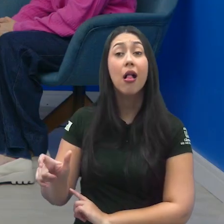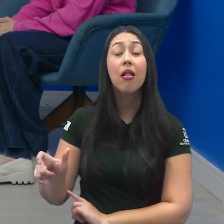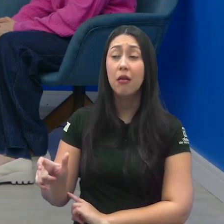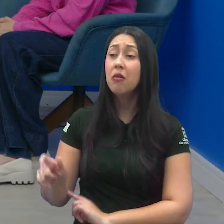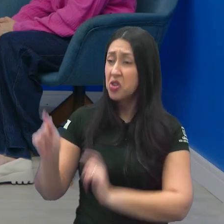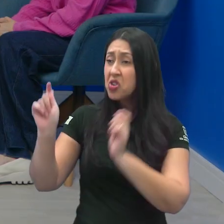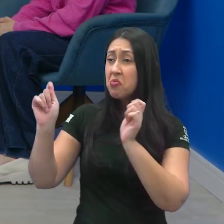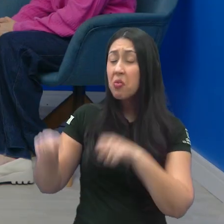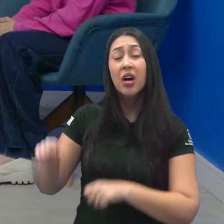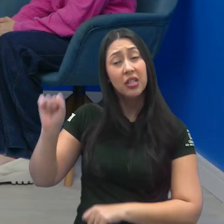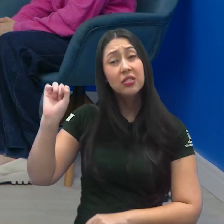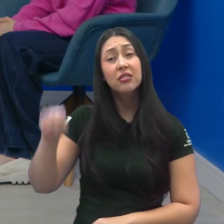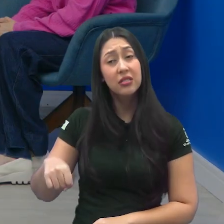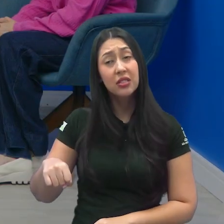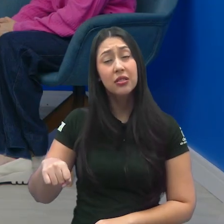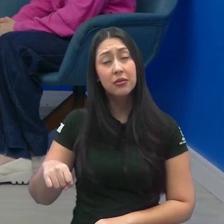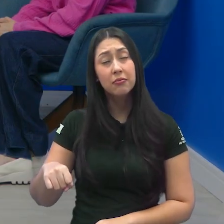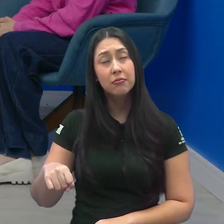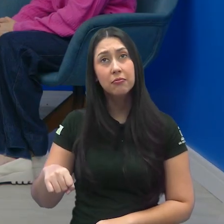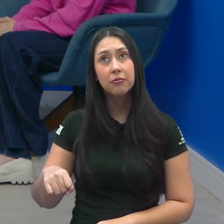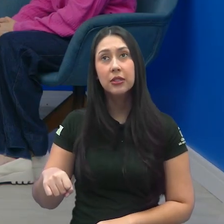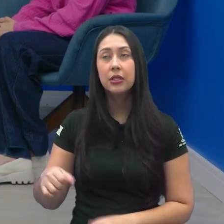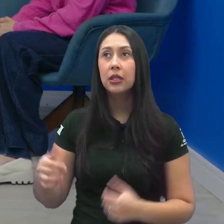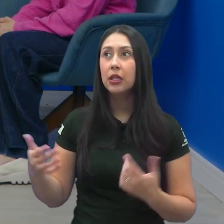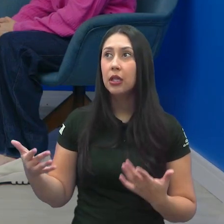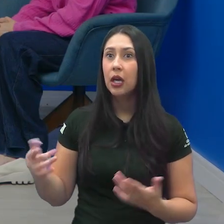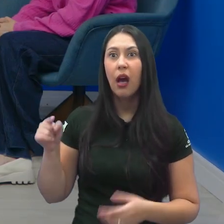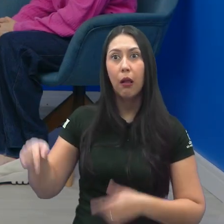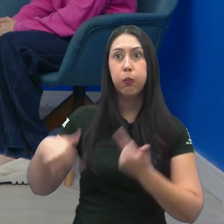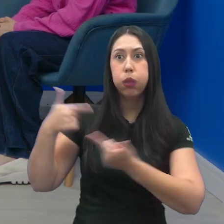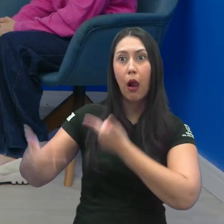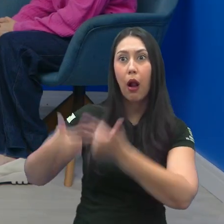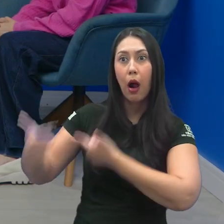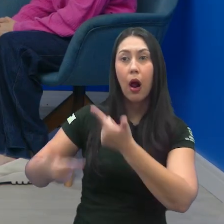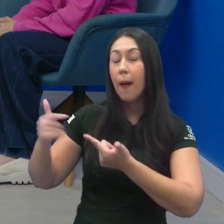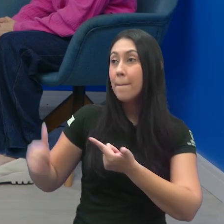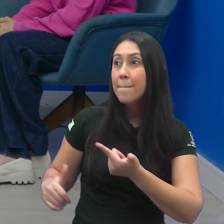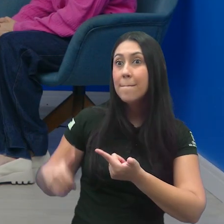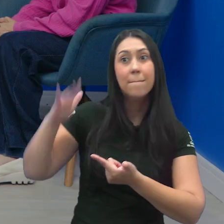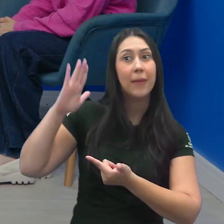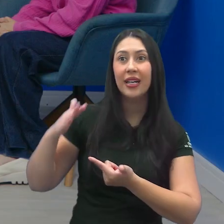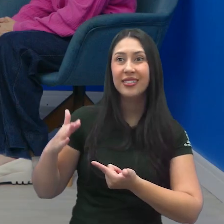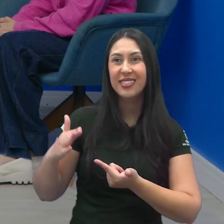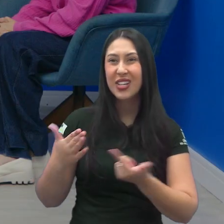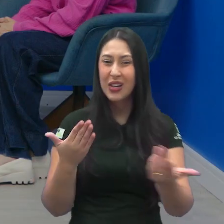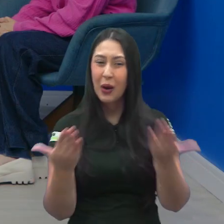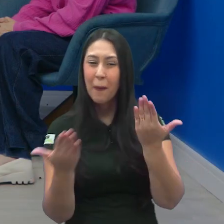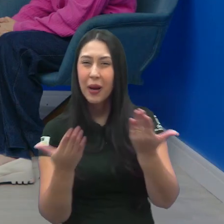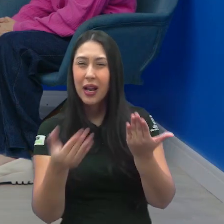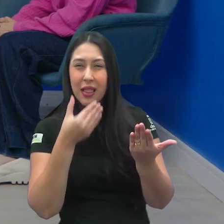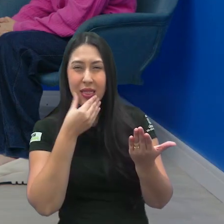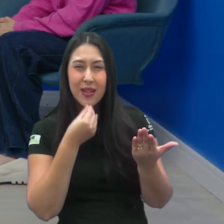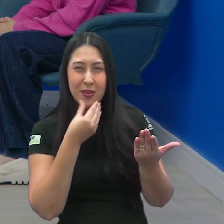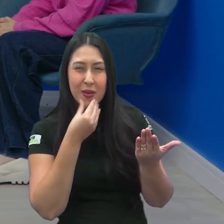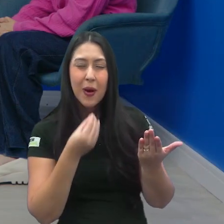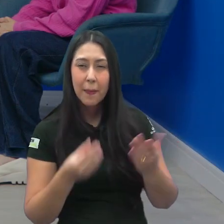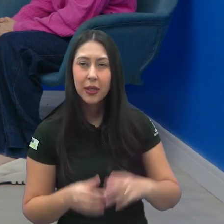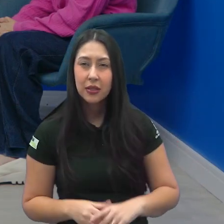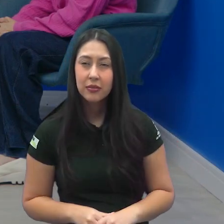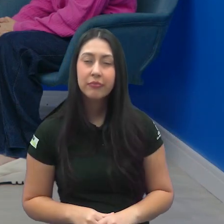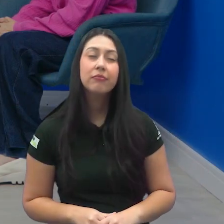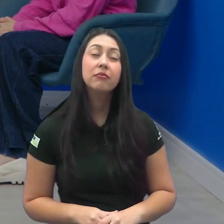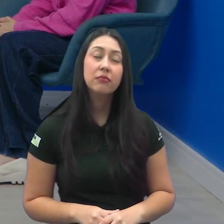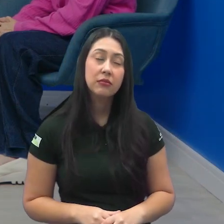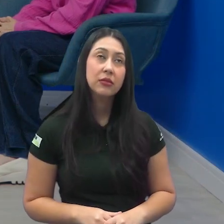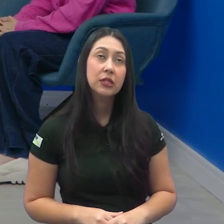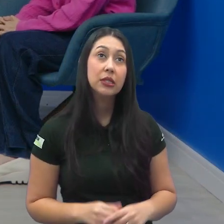é humanamente capaz de fazer, ou seja, ela entregar mais do que seria exigido de um homem, seria exigido de outra